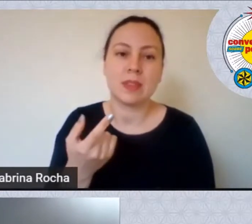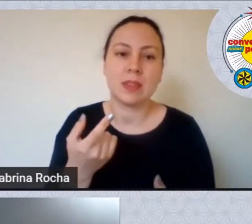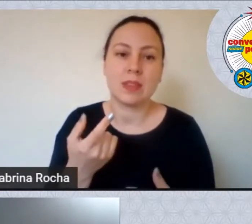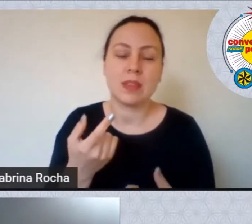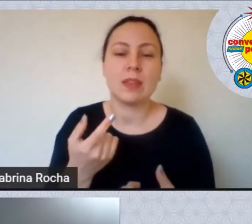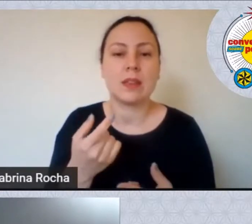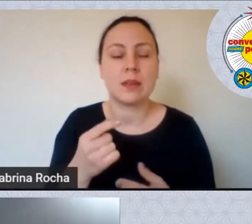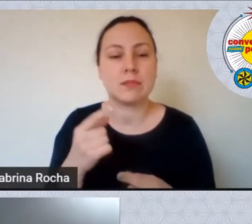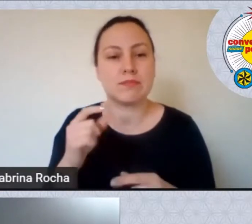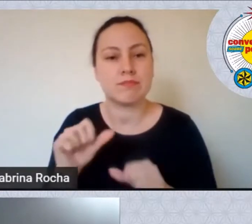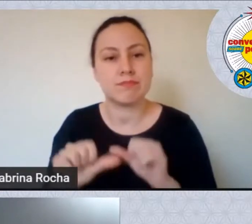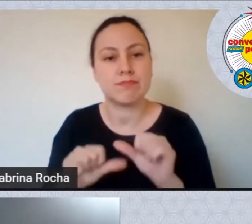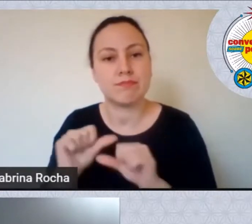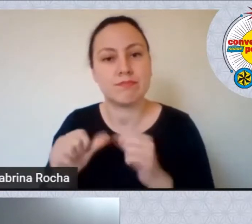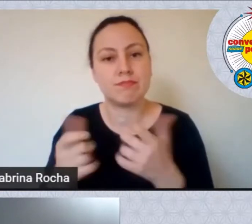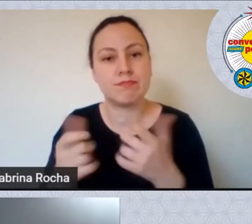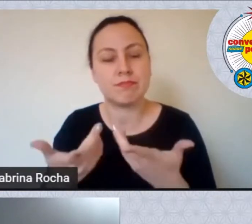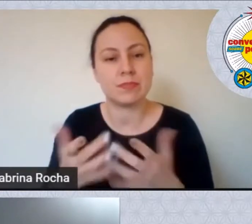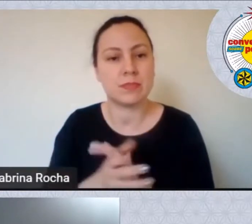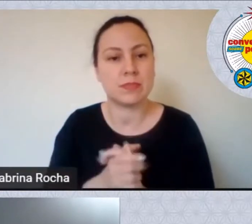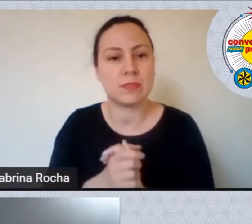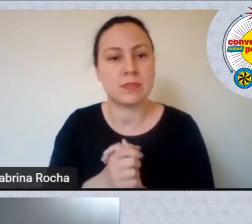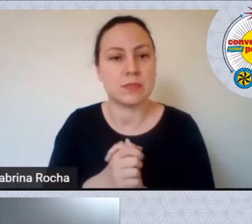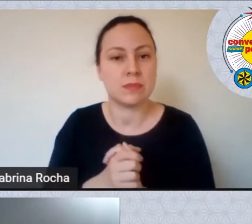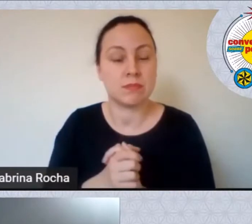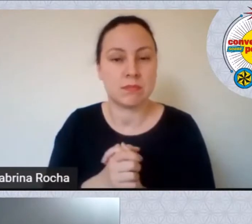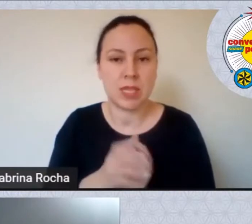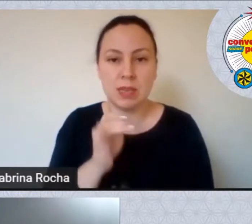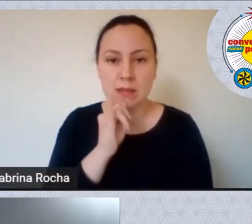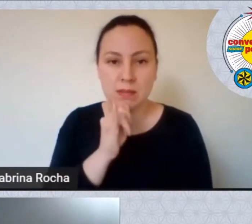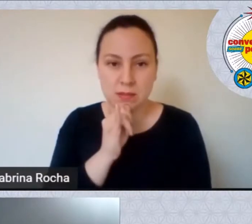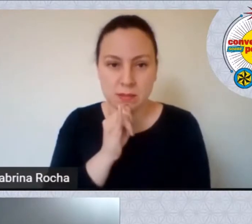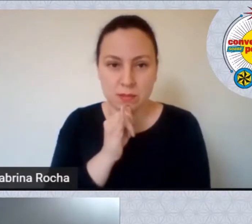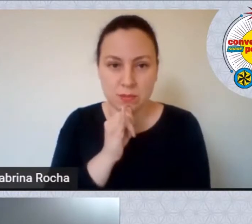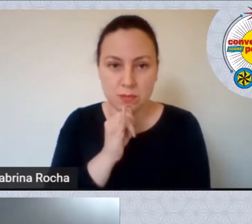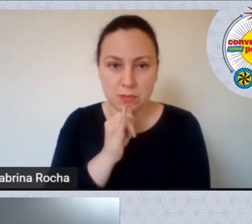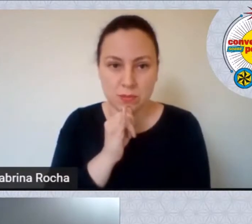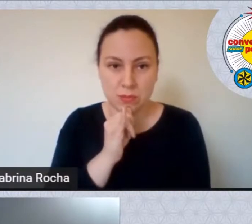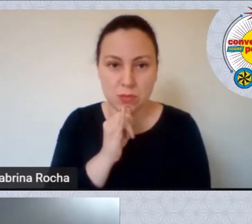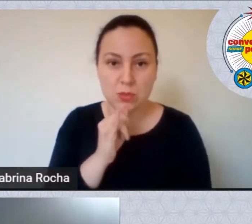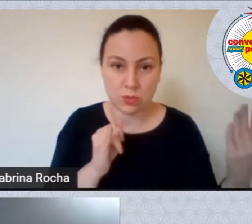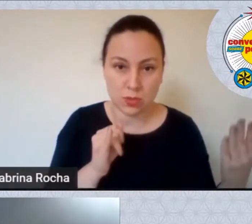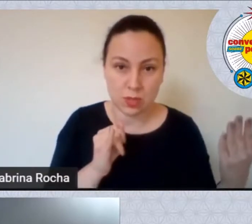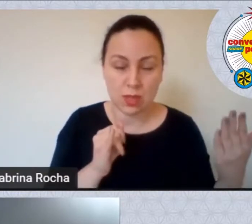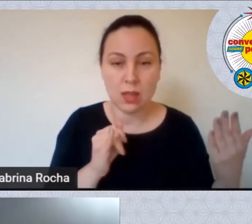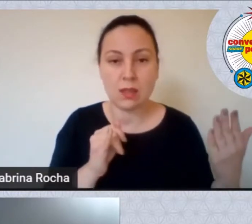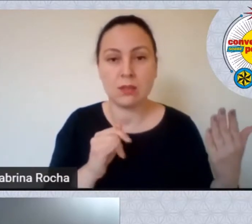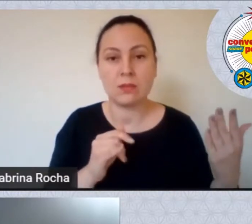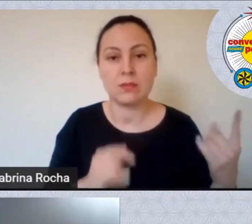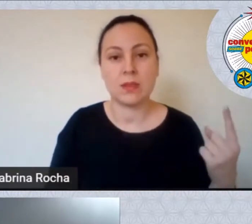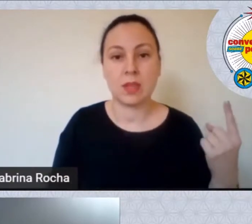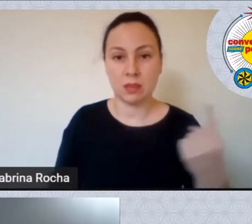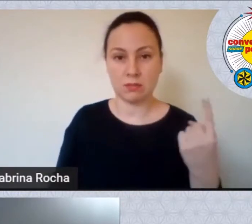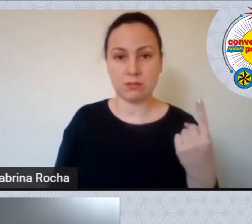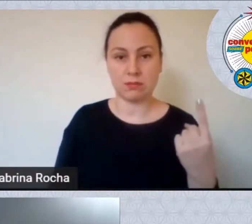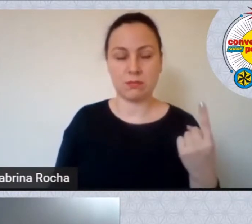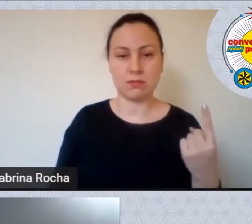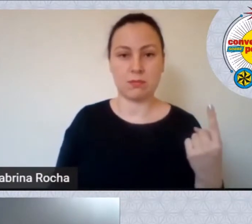está vivendo. Né? De um lado, uma reação hiperindividualizada, né? E de